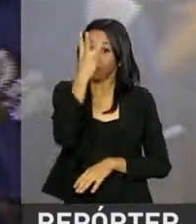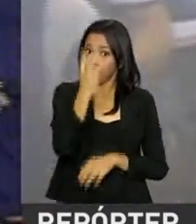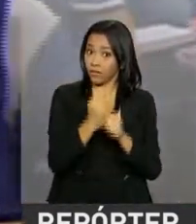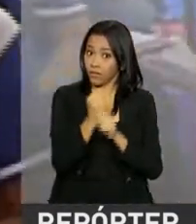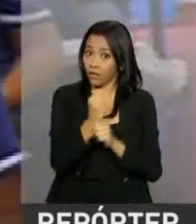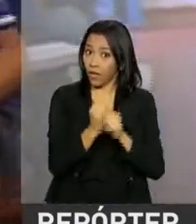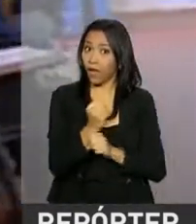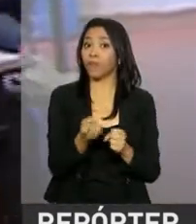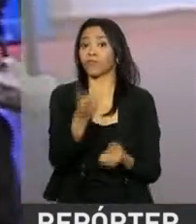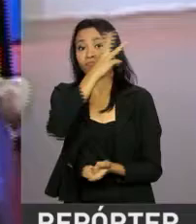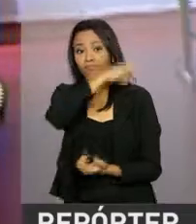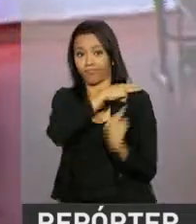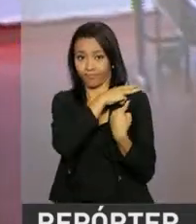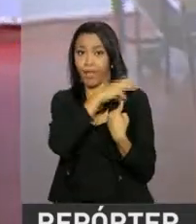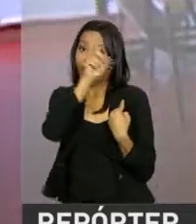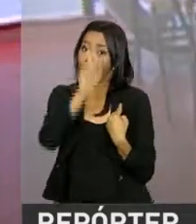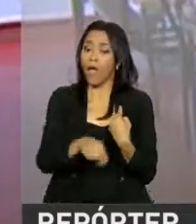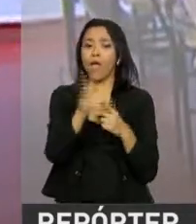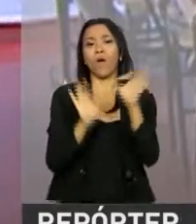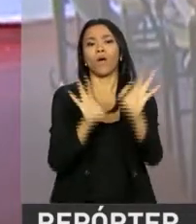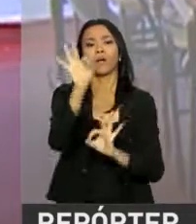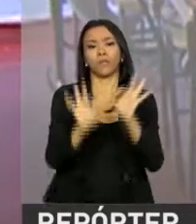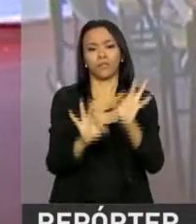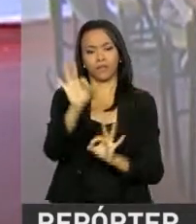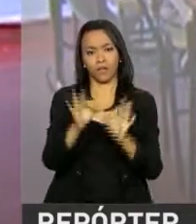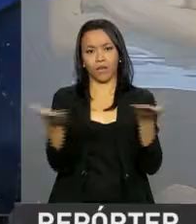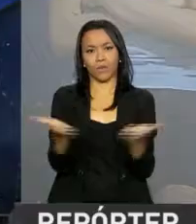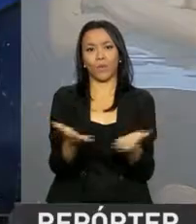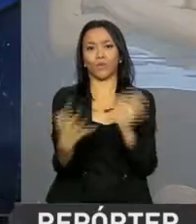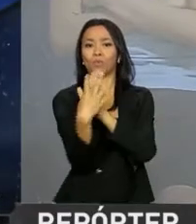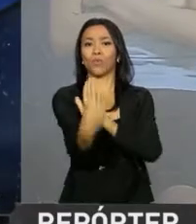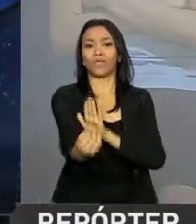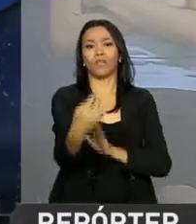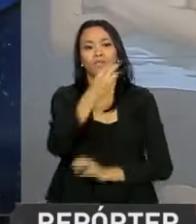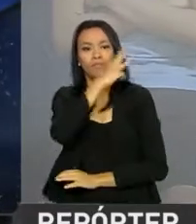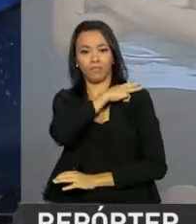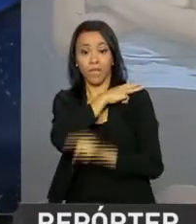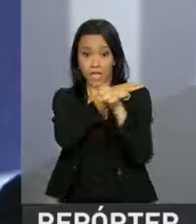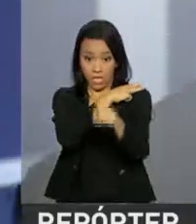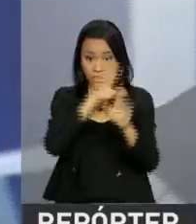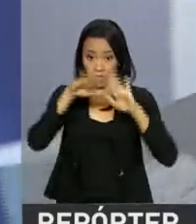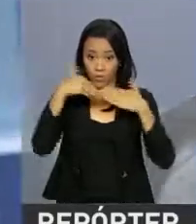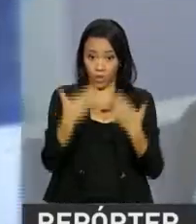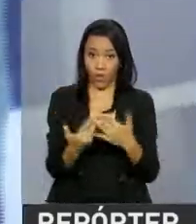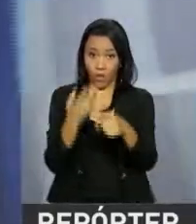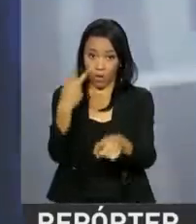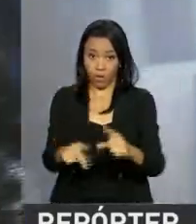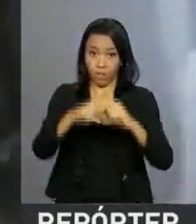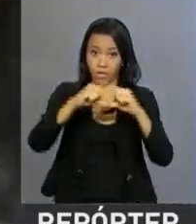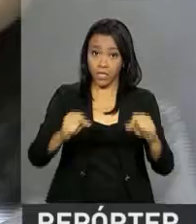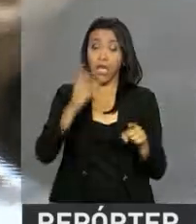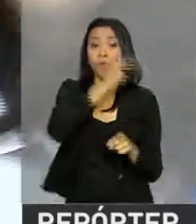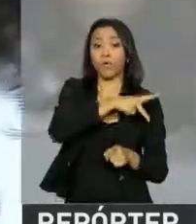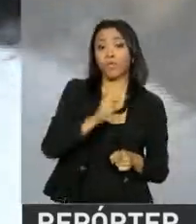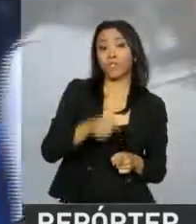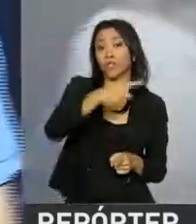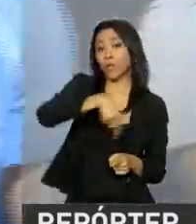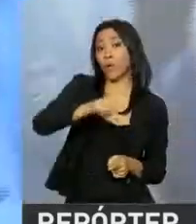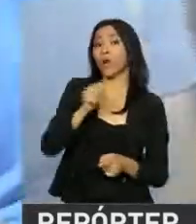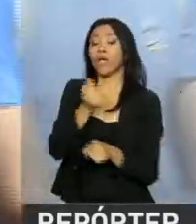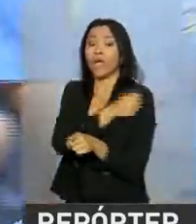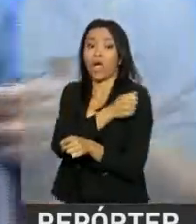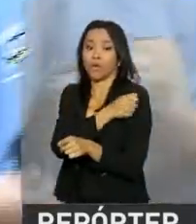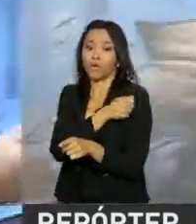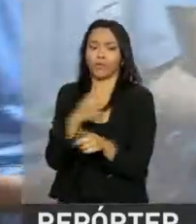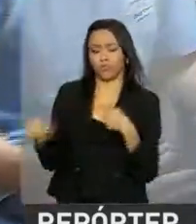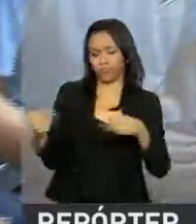duração é a fixar flutuado ensino médio hoje neste colégio de brasília professor e alunos do 3º ano do ensino médio